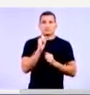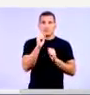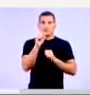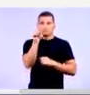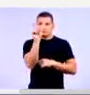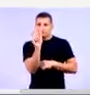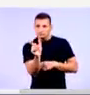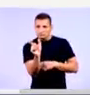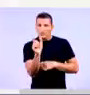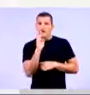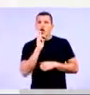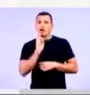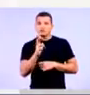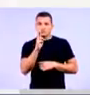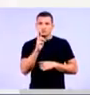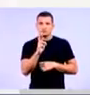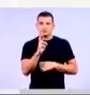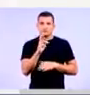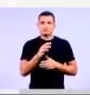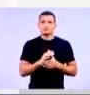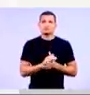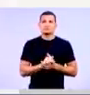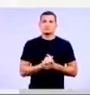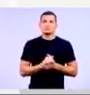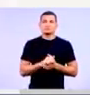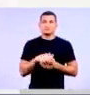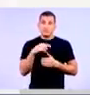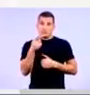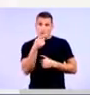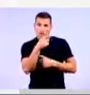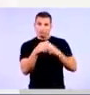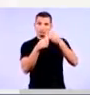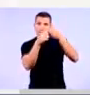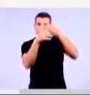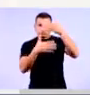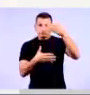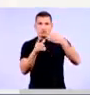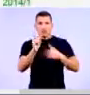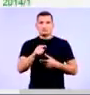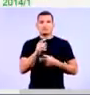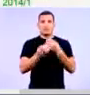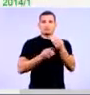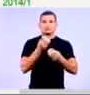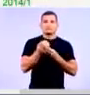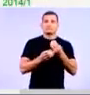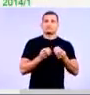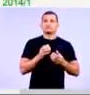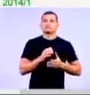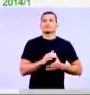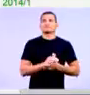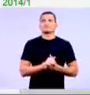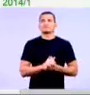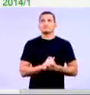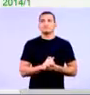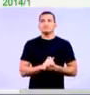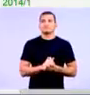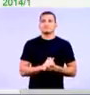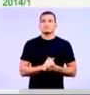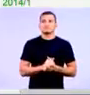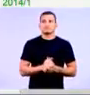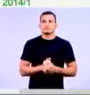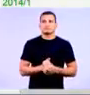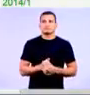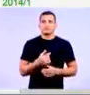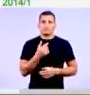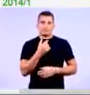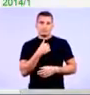responder. Então, essa é a estrutura. Se não, vejamos, no caso, eu loguei